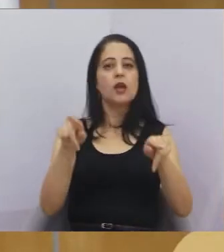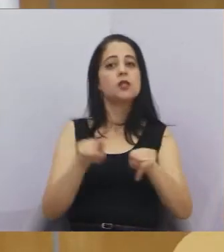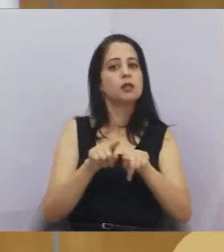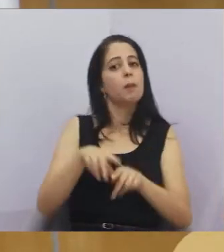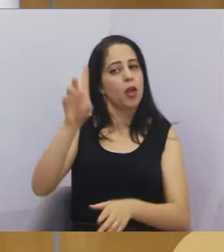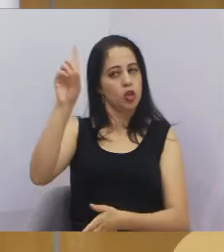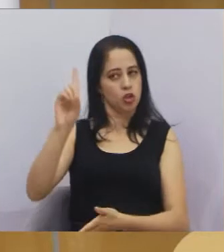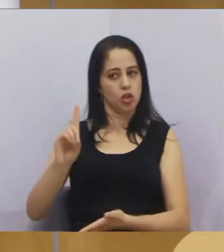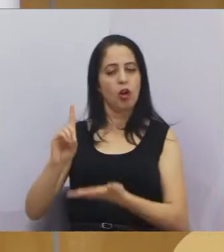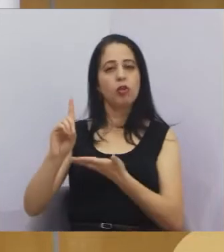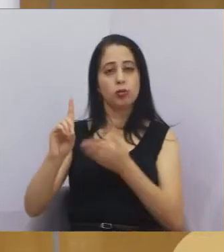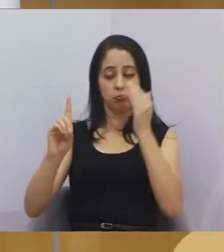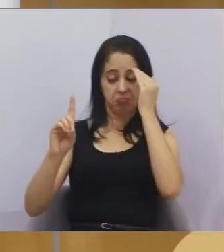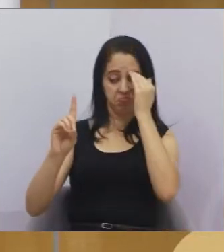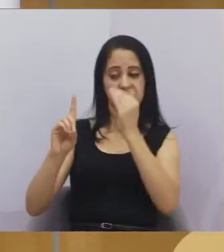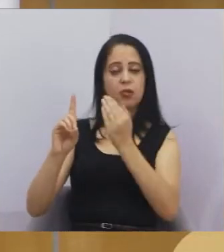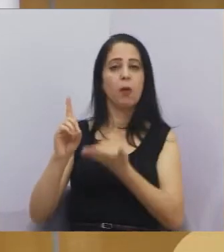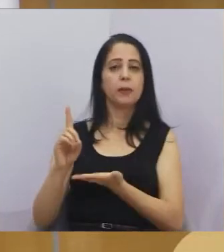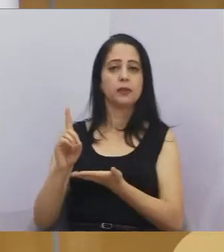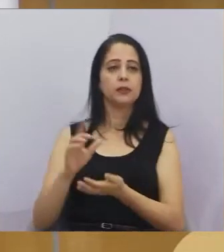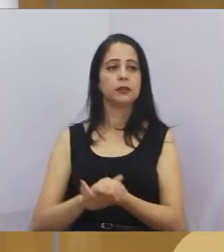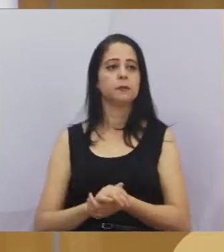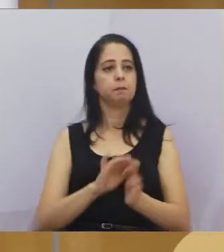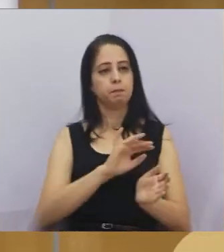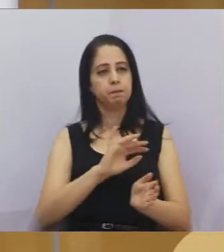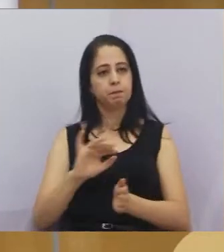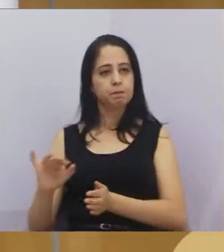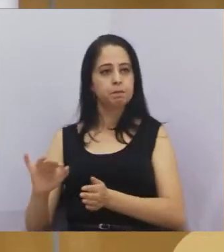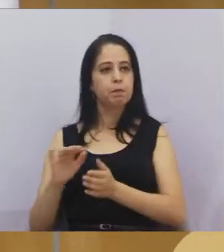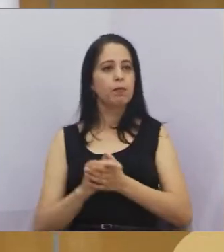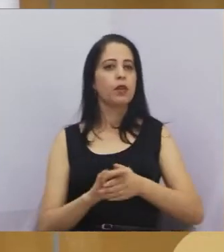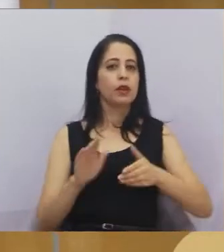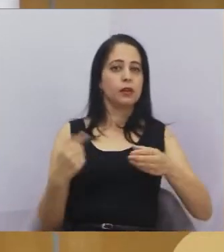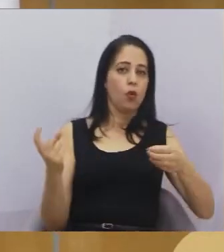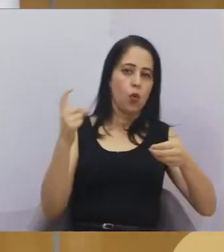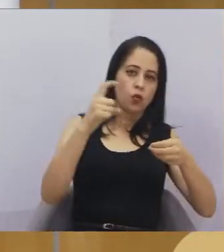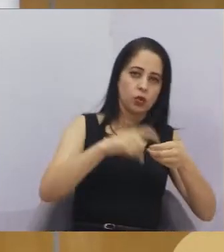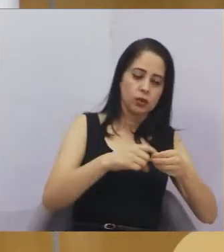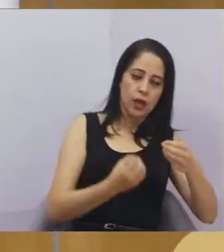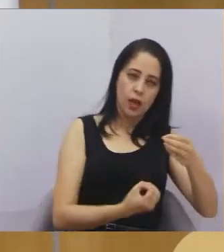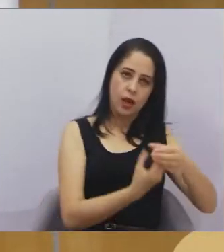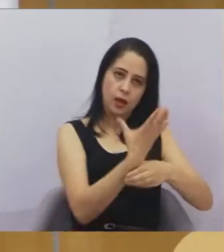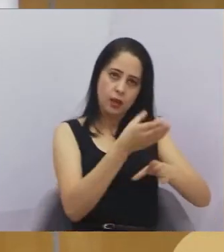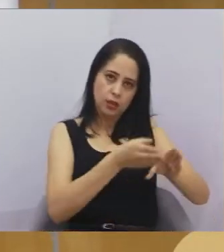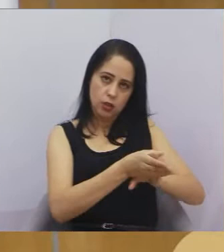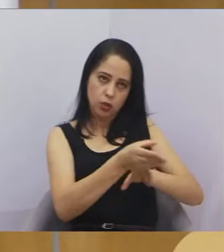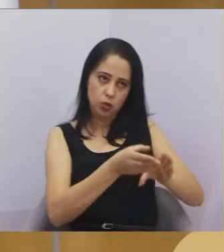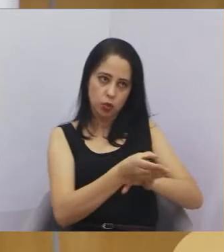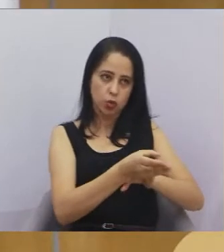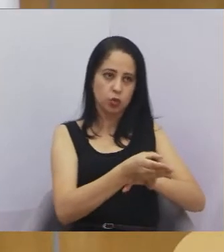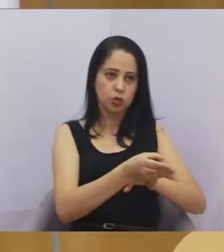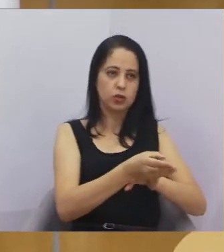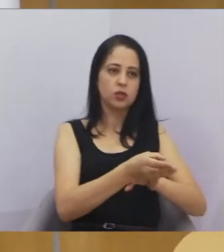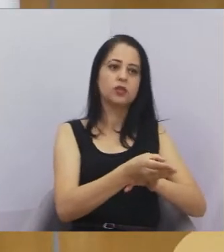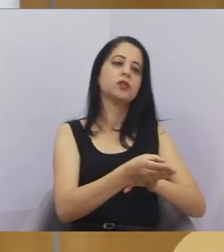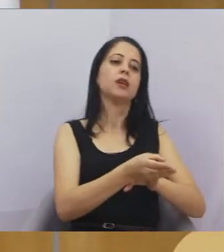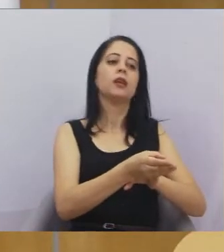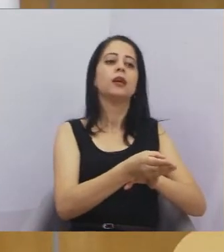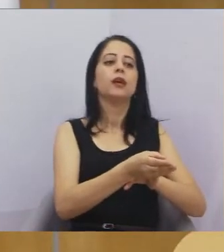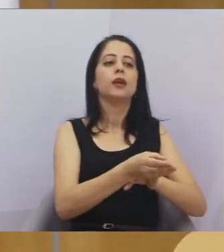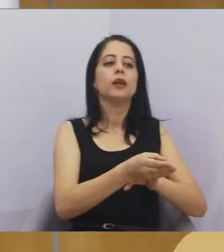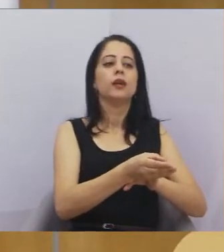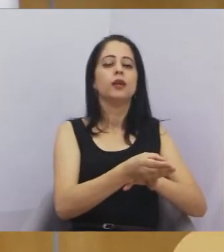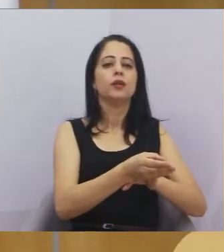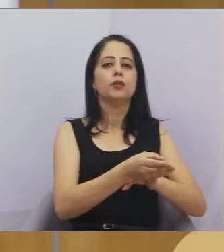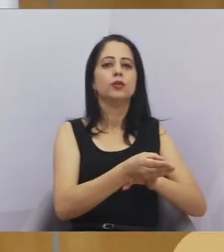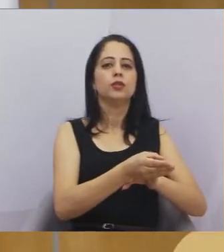preservados. Então, voltando aqui com relação a esse conselho criado, de promoção da igualdade